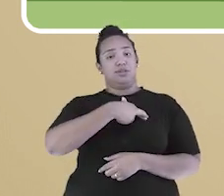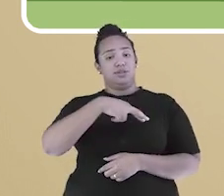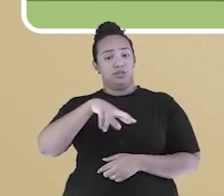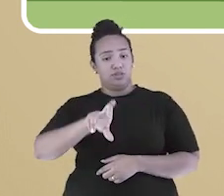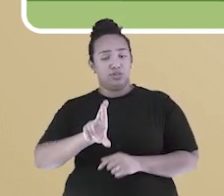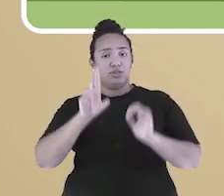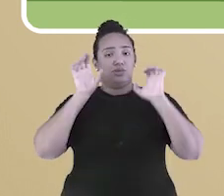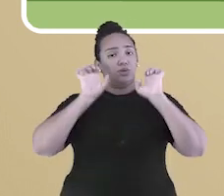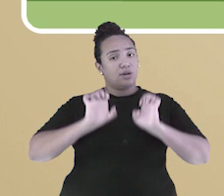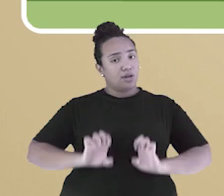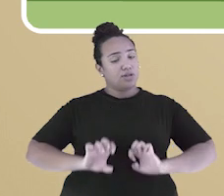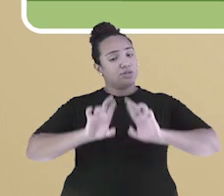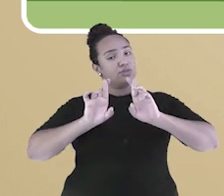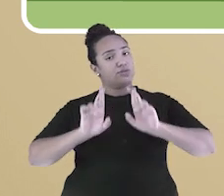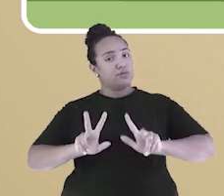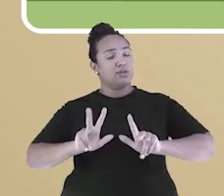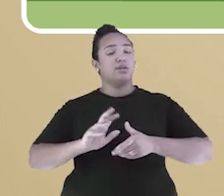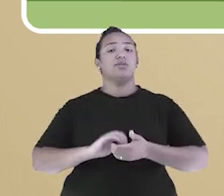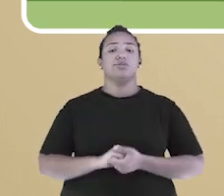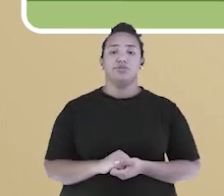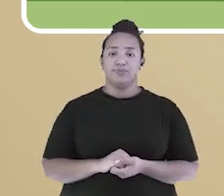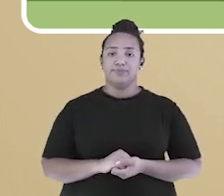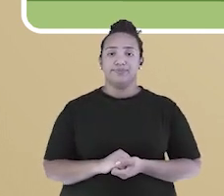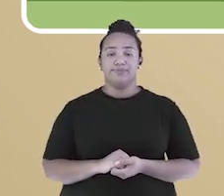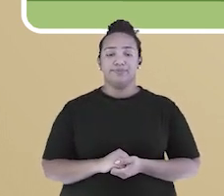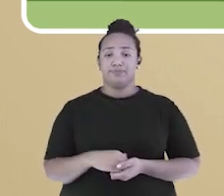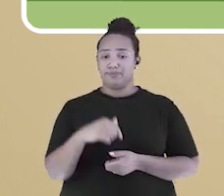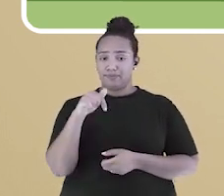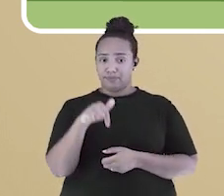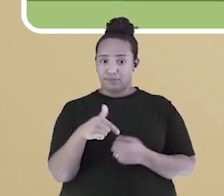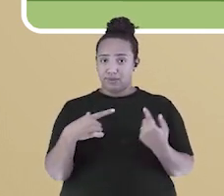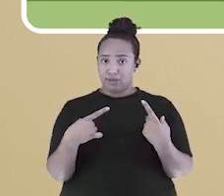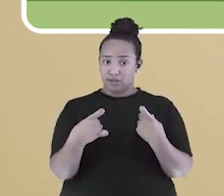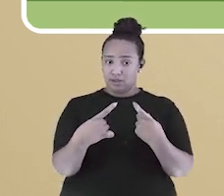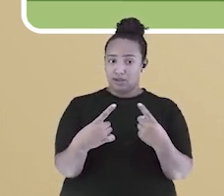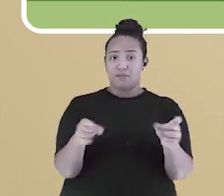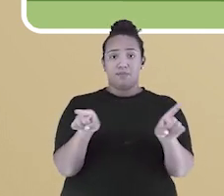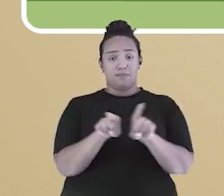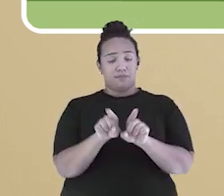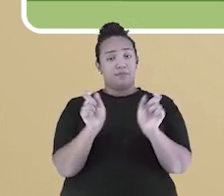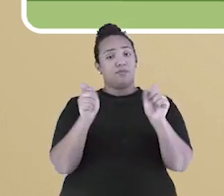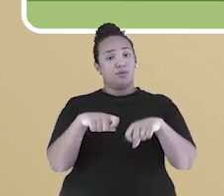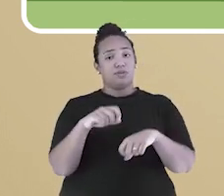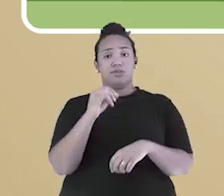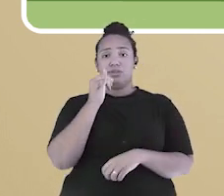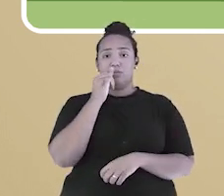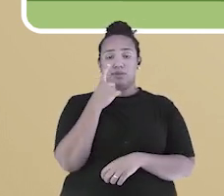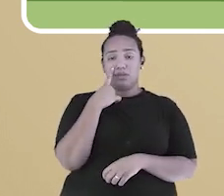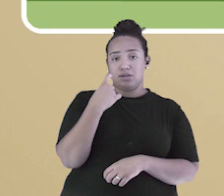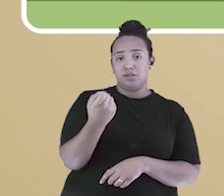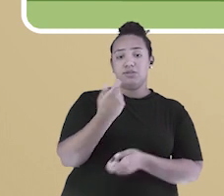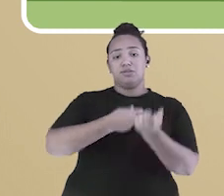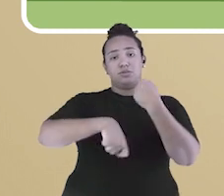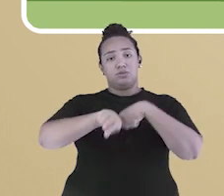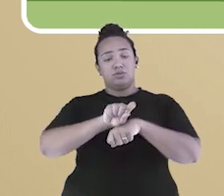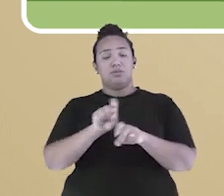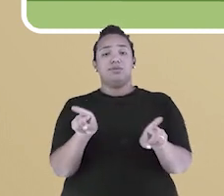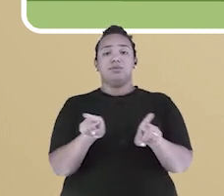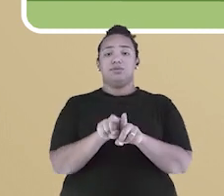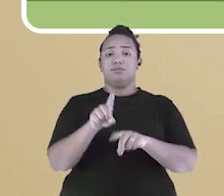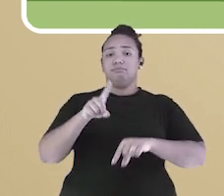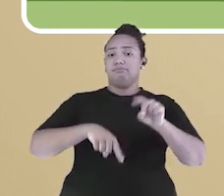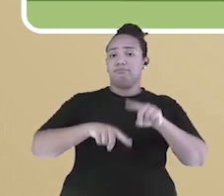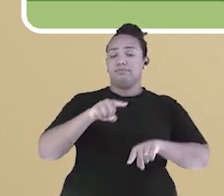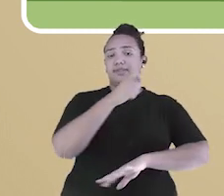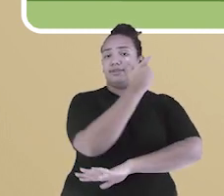étnicas. Além disso, esses conflitos também podem ser movidos por interesses econômicos e de recursos naturais de um